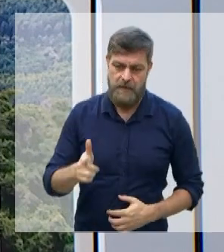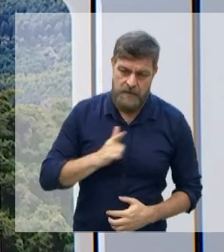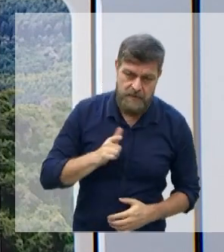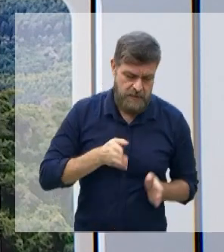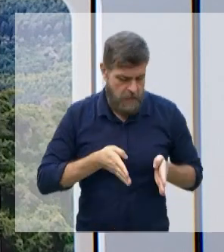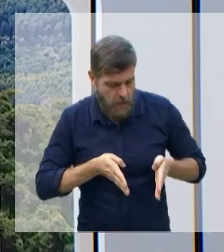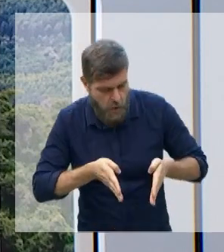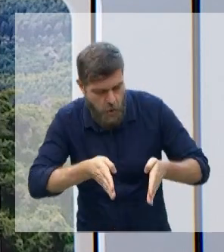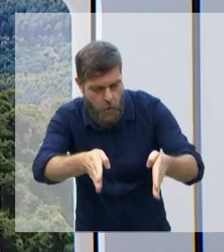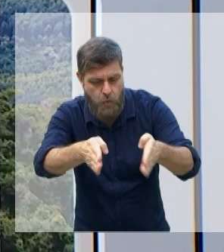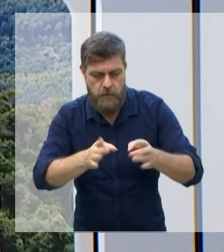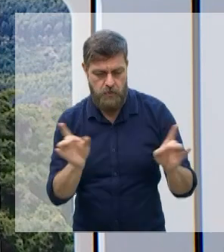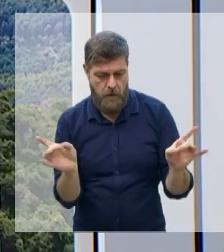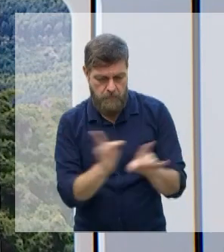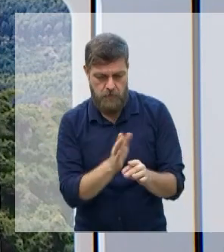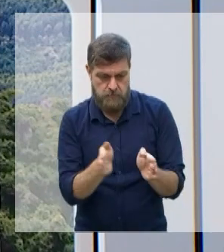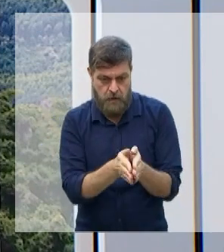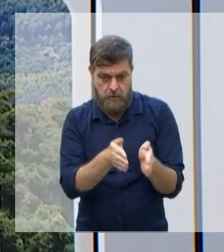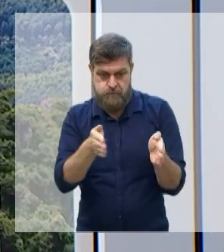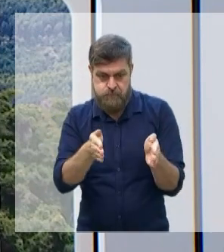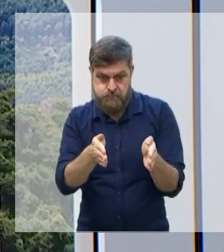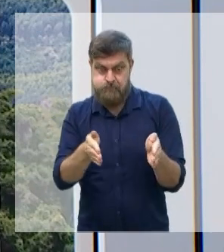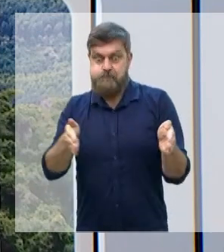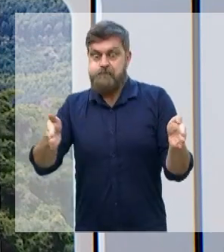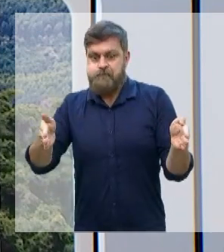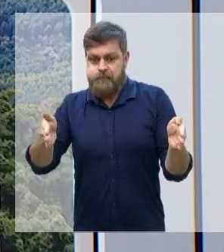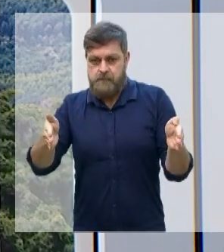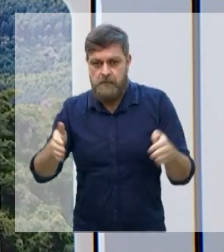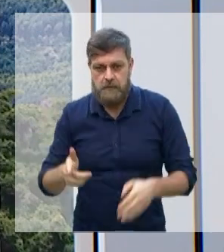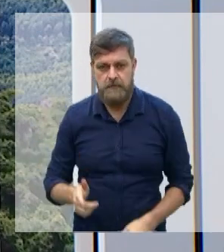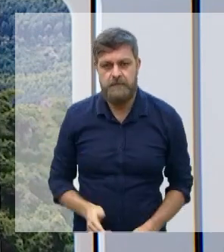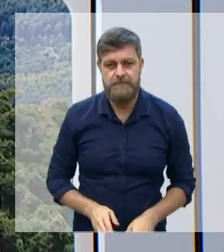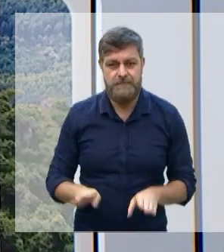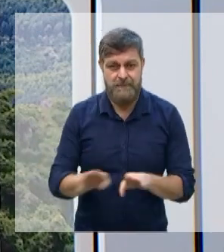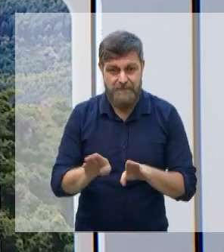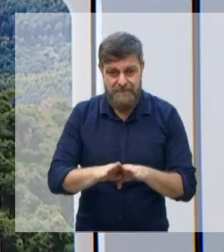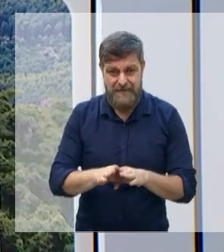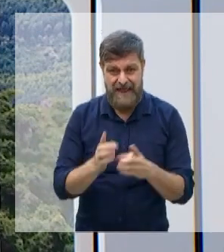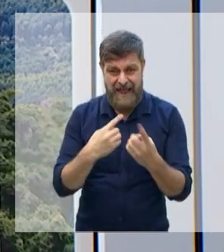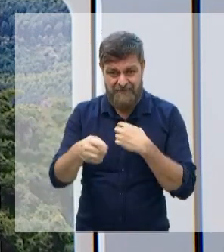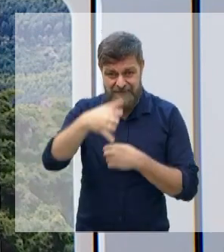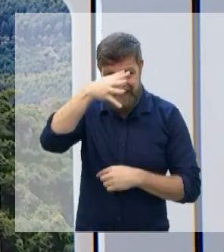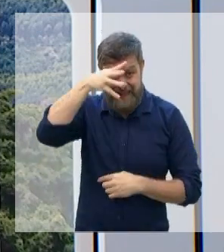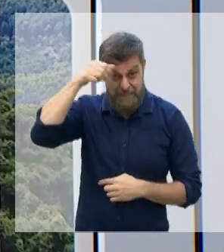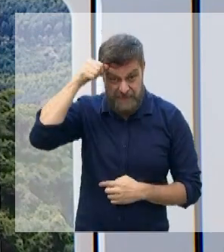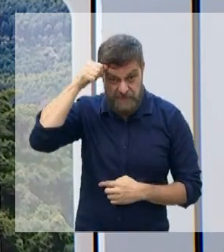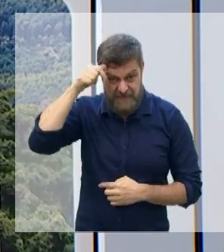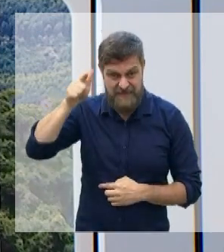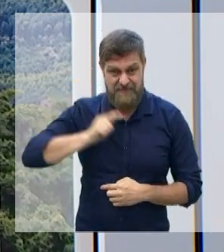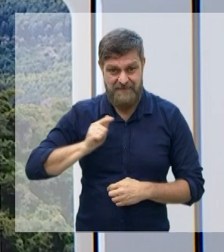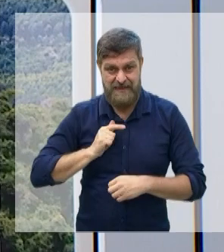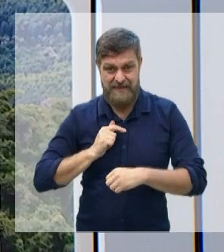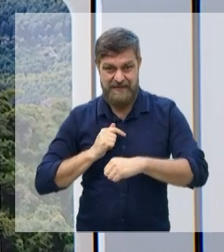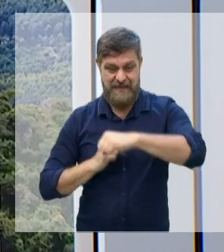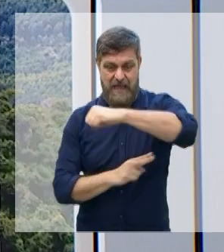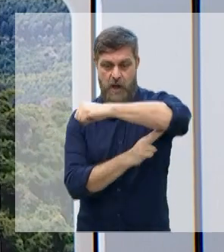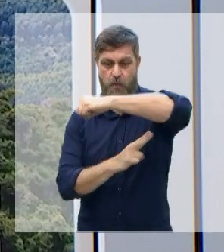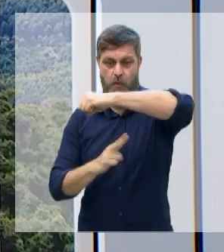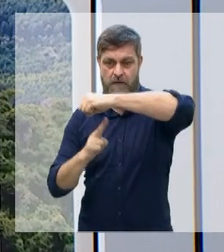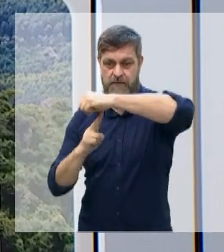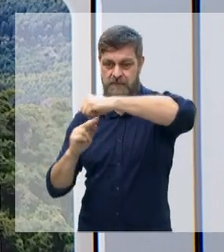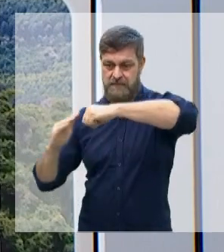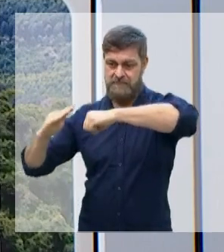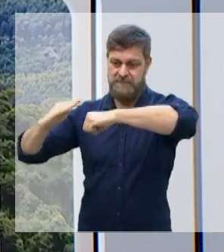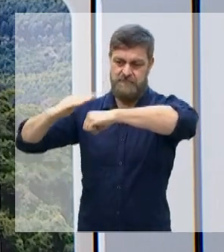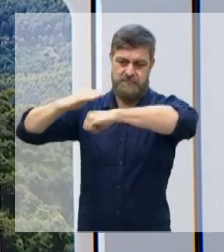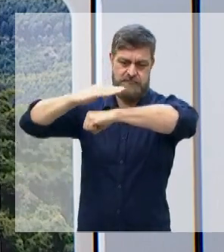corredores brt construído mais etc mas a transamazônica vai ter um viaduto passando por cima de um modo